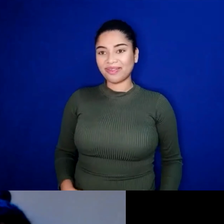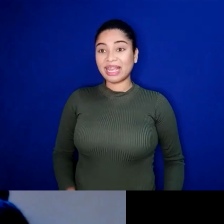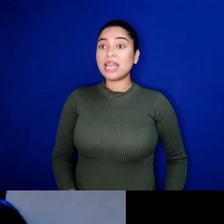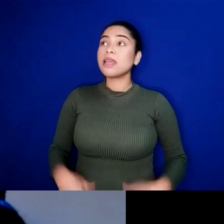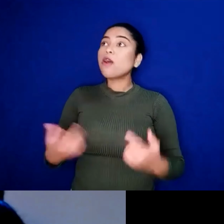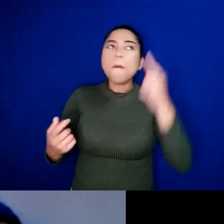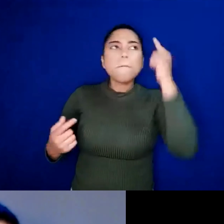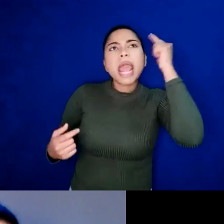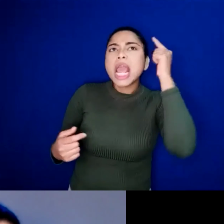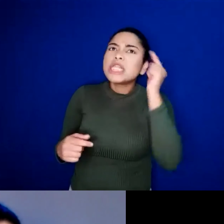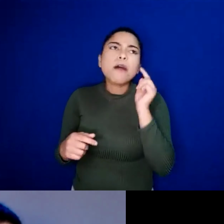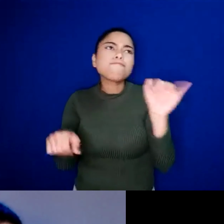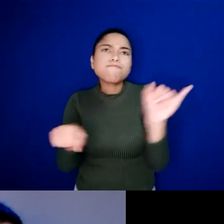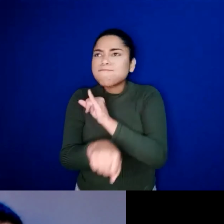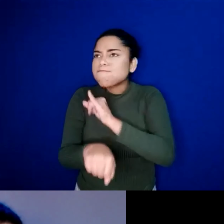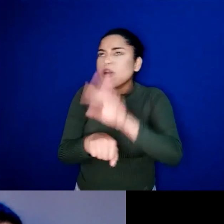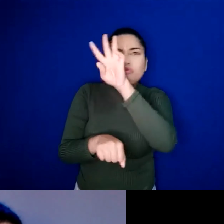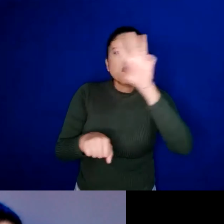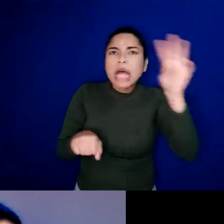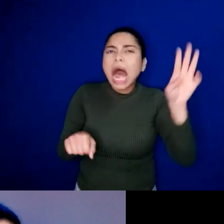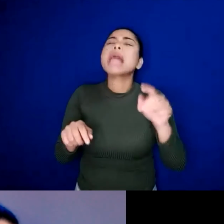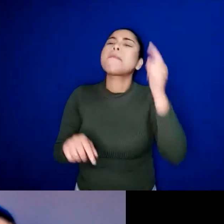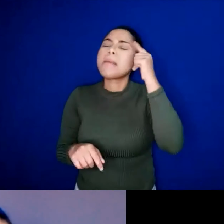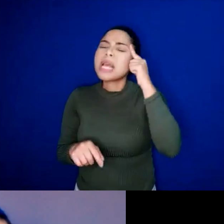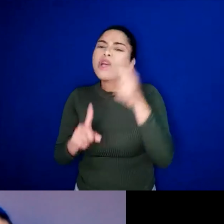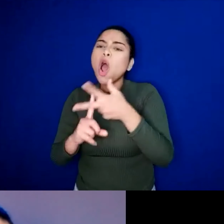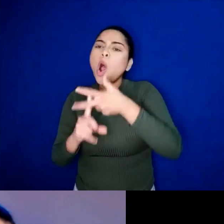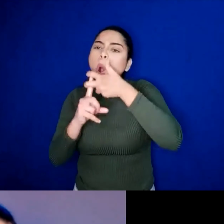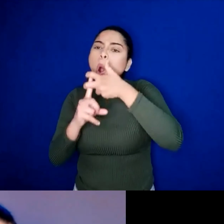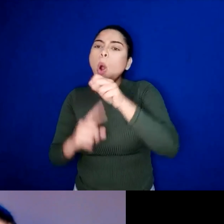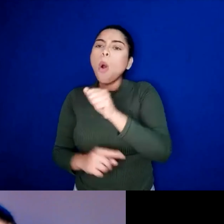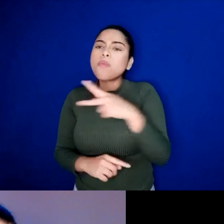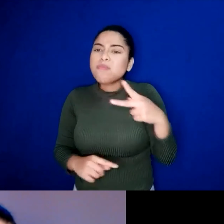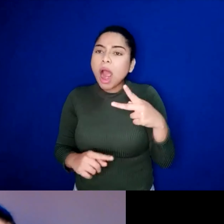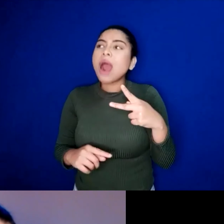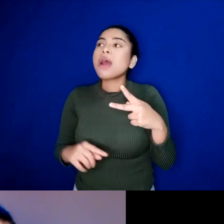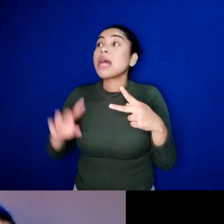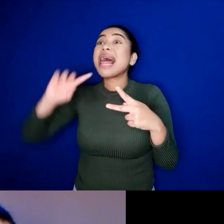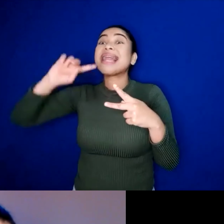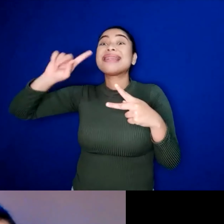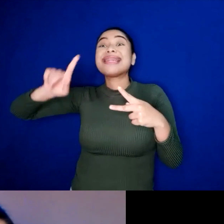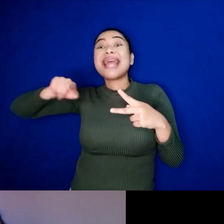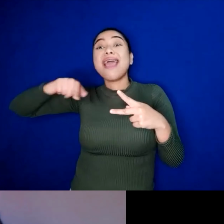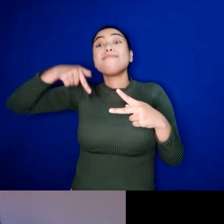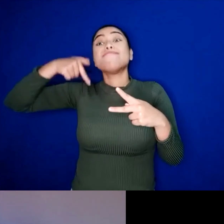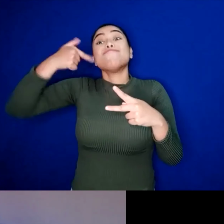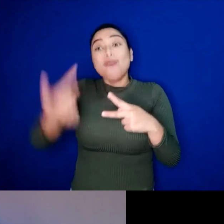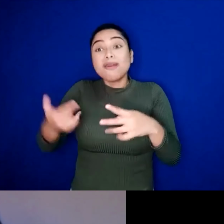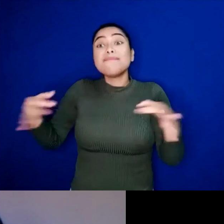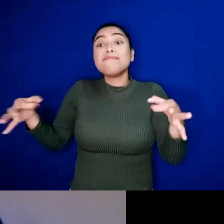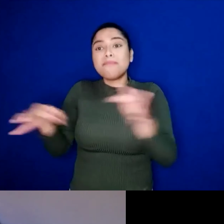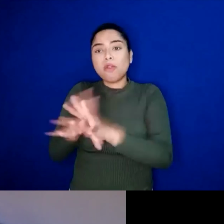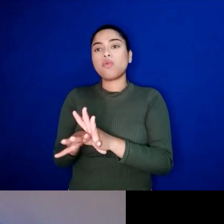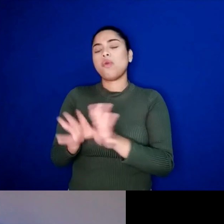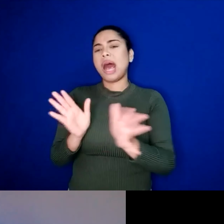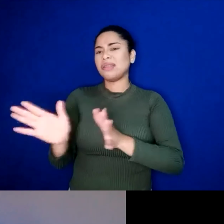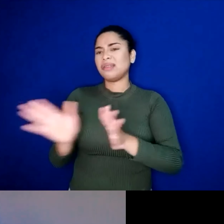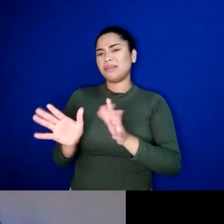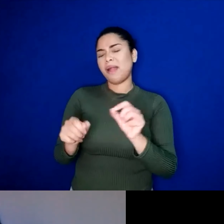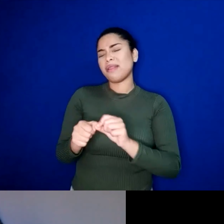aplicativo um site e não faz ele acessível e depois acessibiliza então não não teve lá